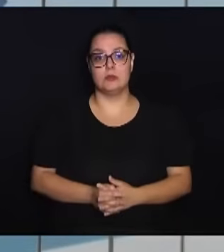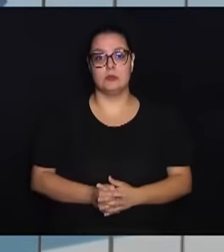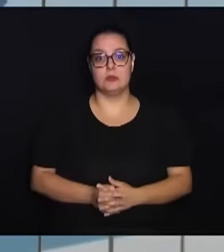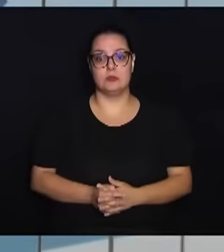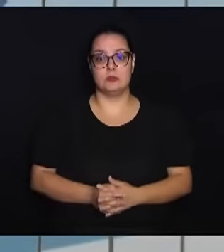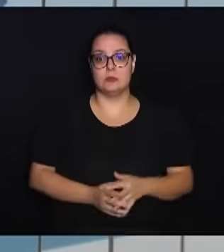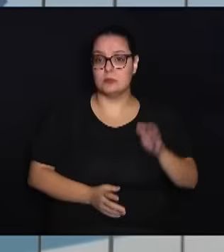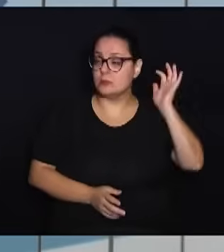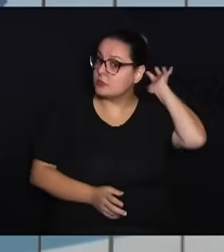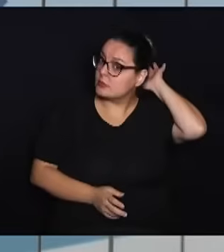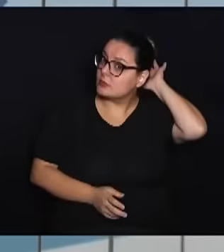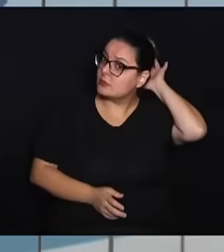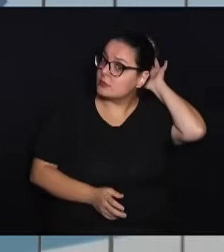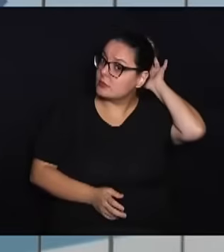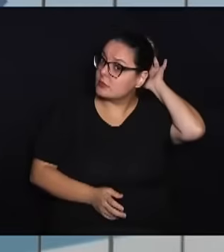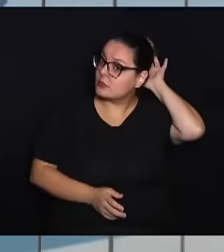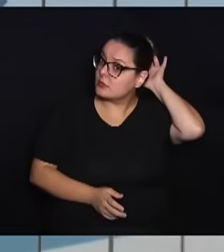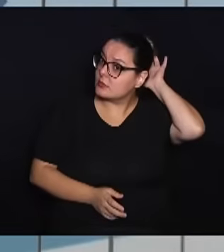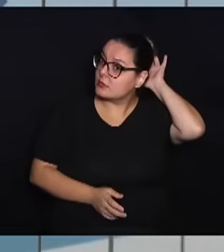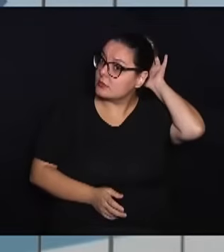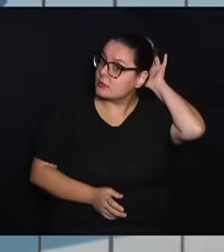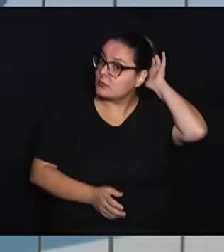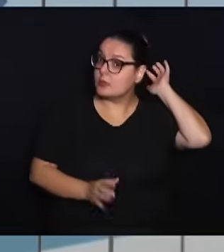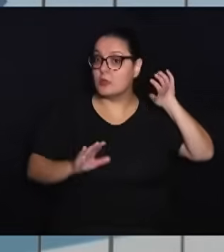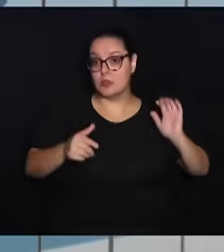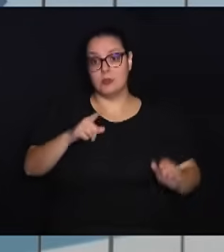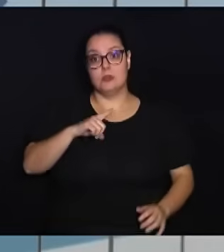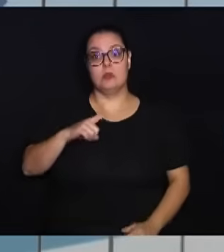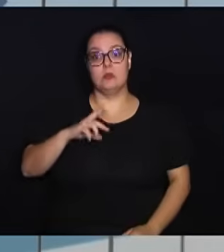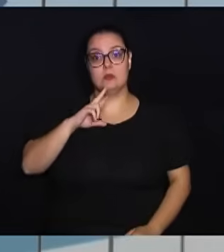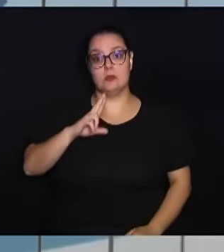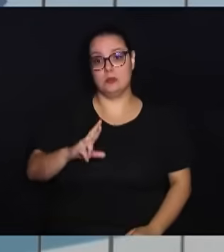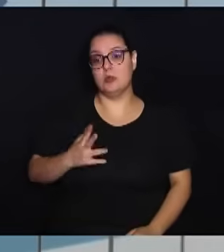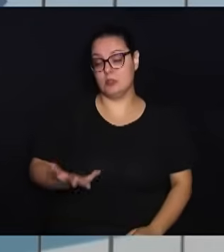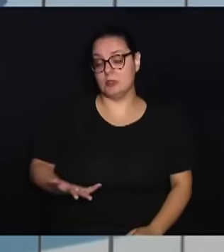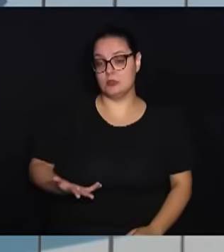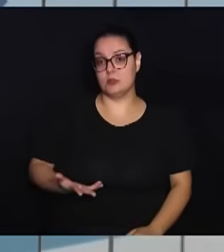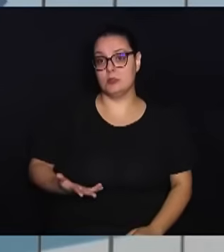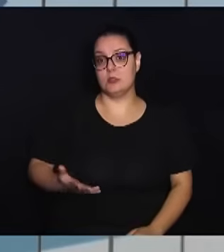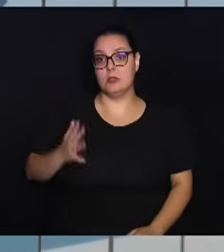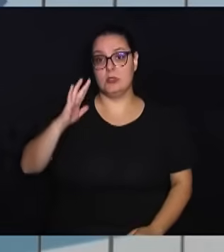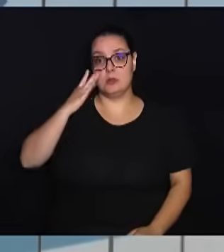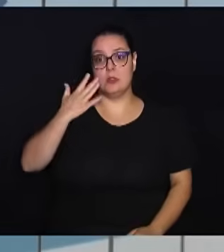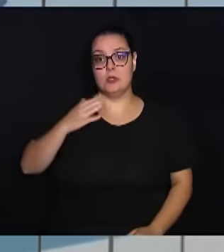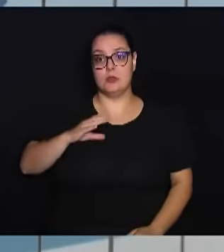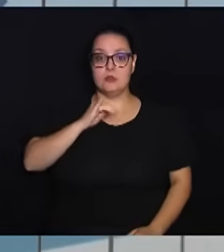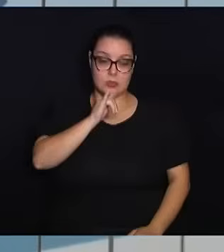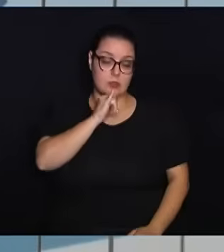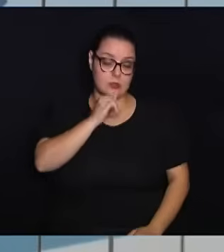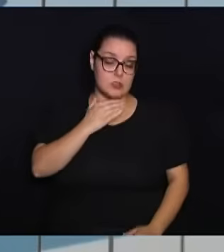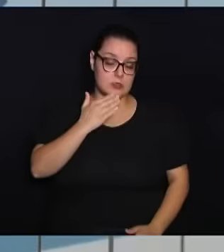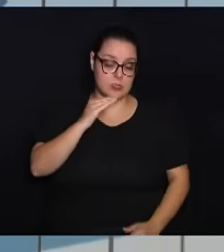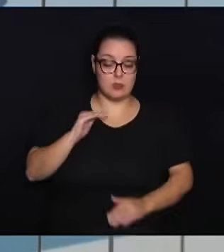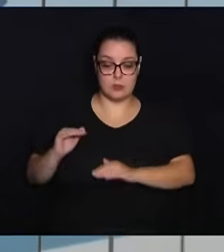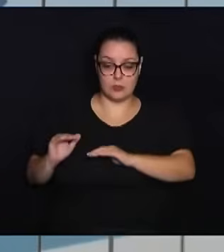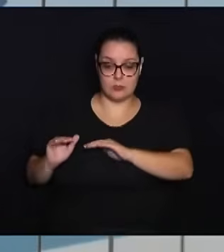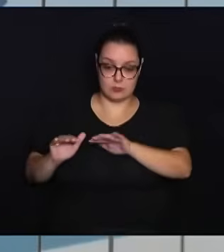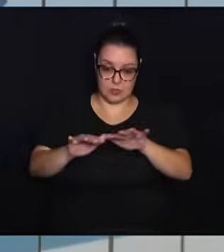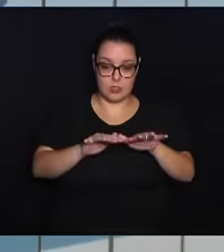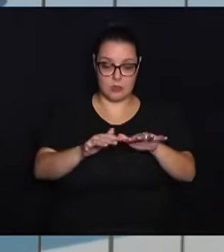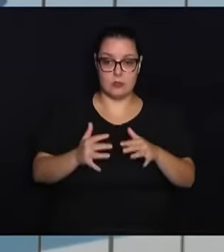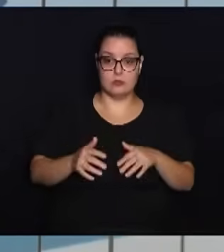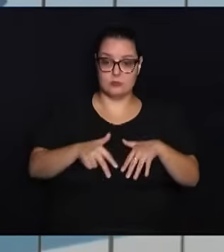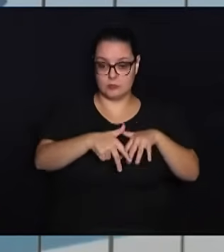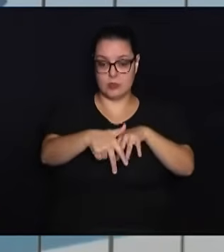E quando tem resultado, eu acredito que é um exemplo para você seguir, né? Mas assim, às vezes